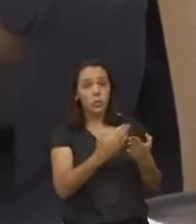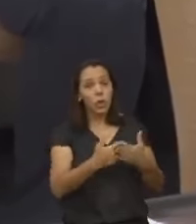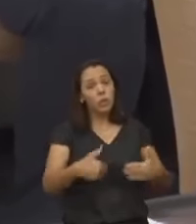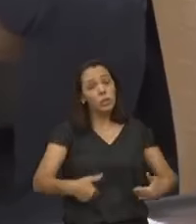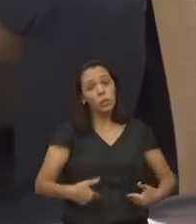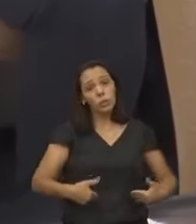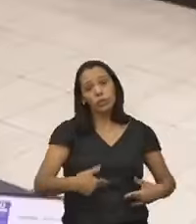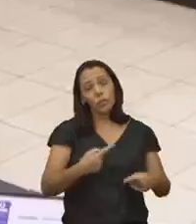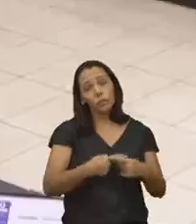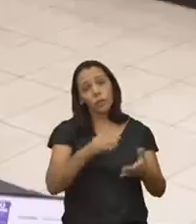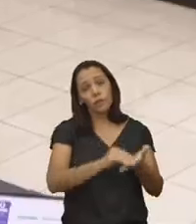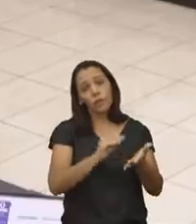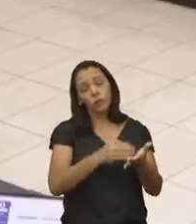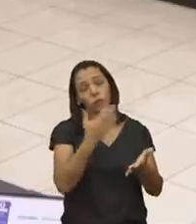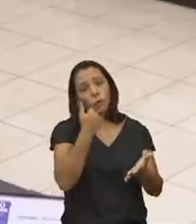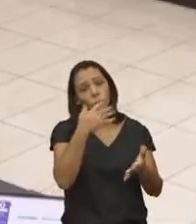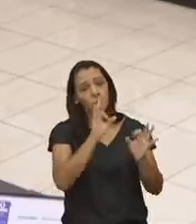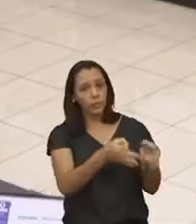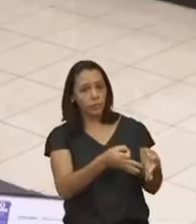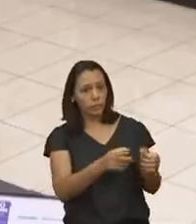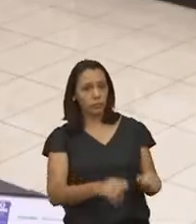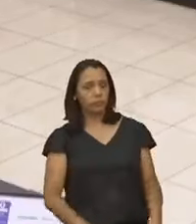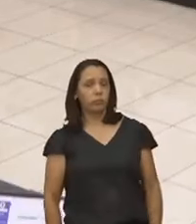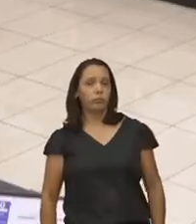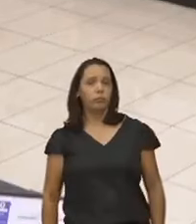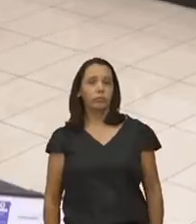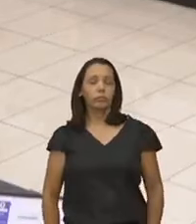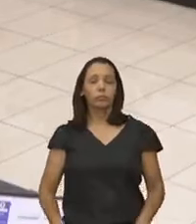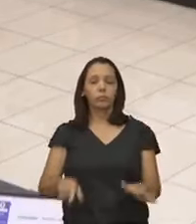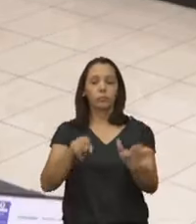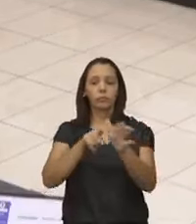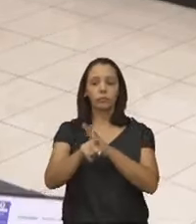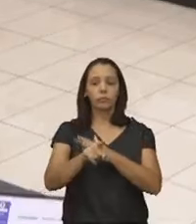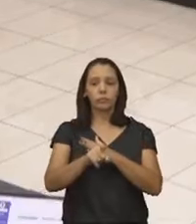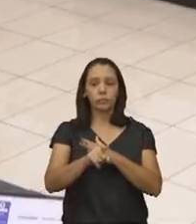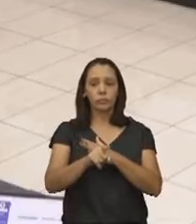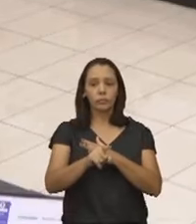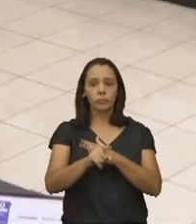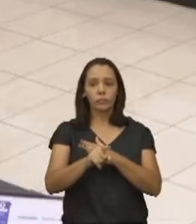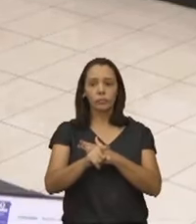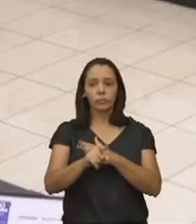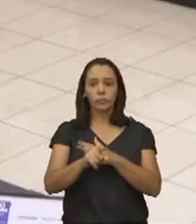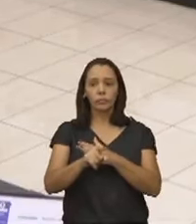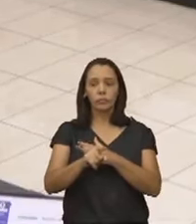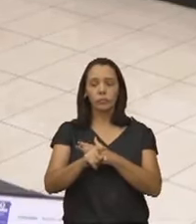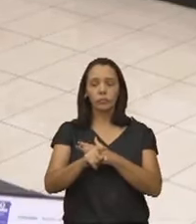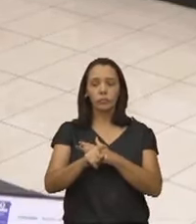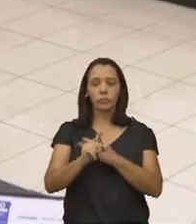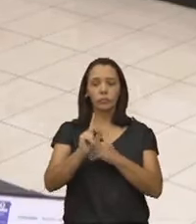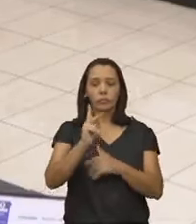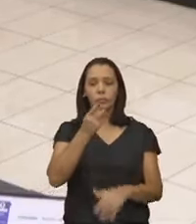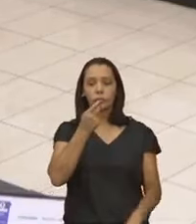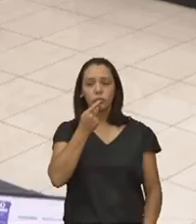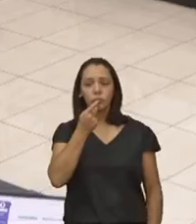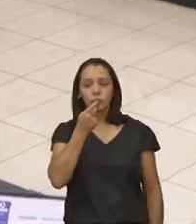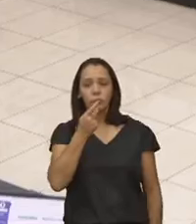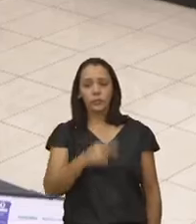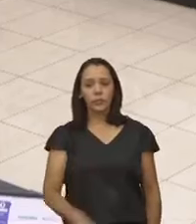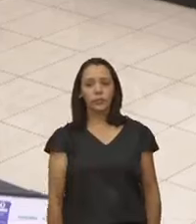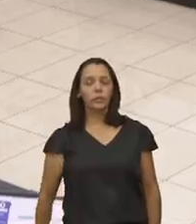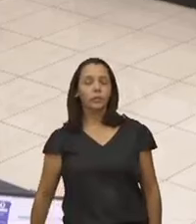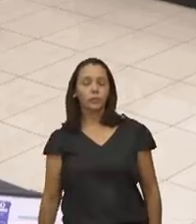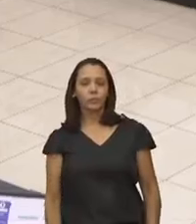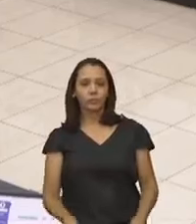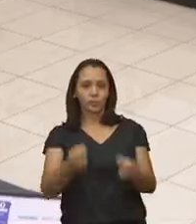decente. Como vota o vereador Jean Araújo? Como vota o vereador Hernani Barreto? Eu quero